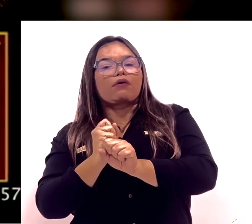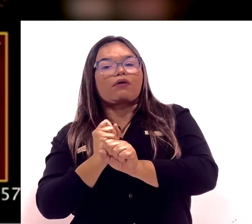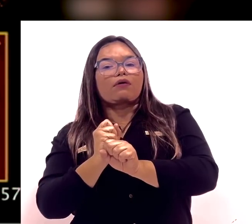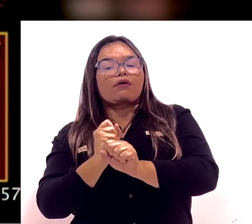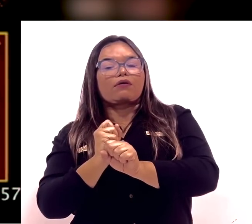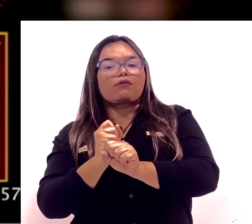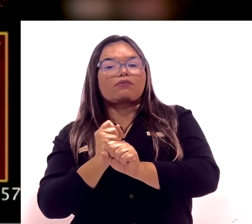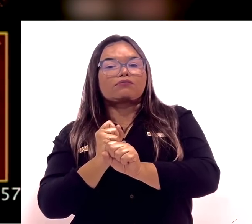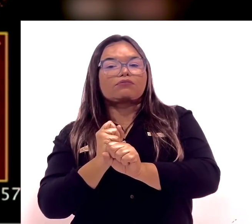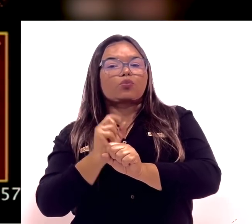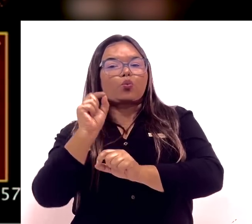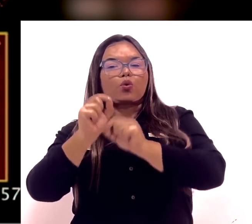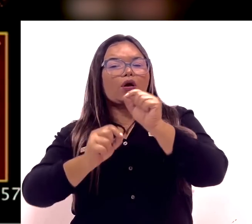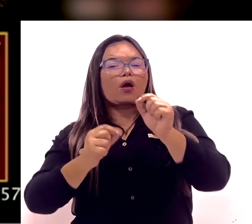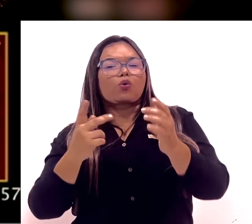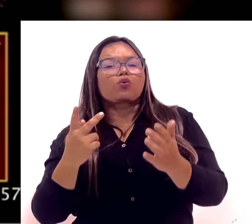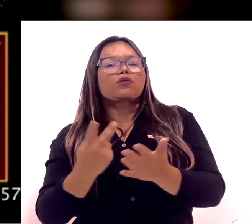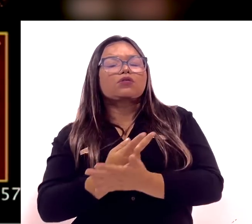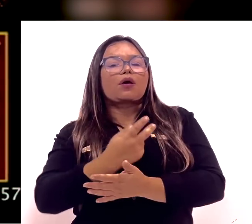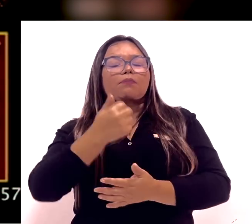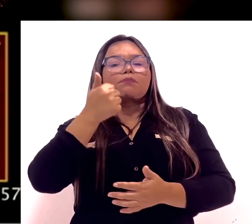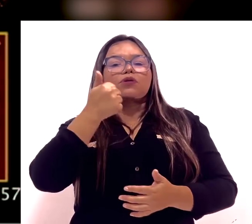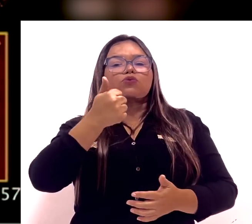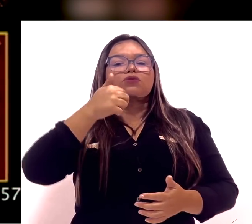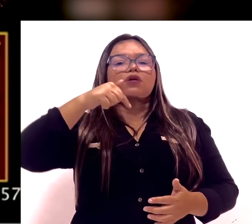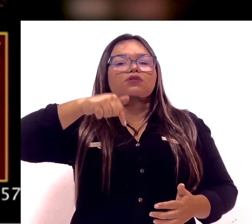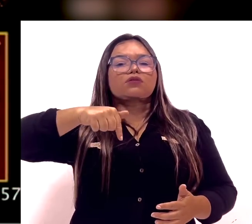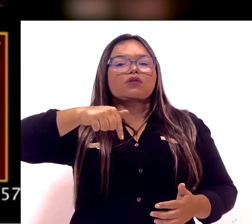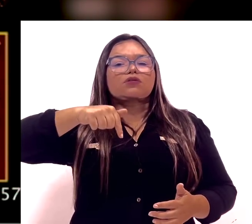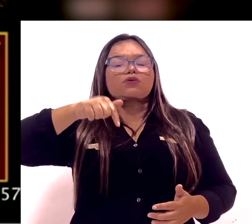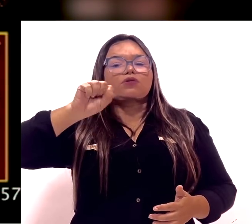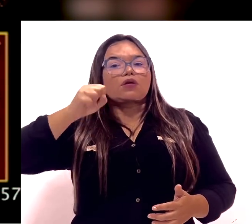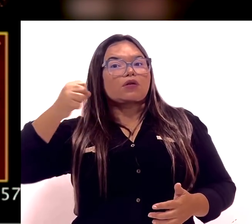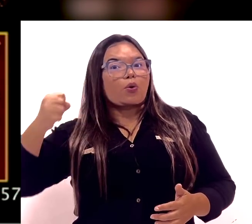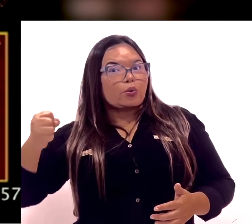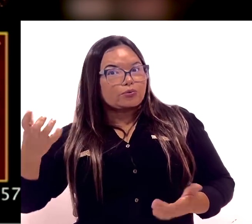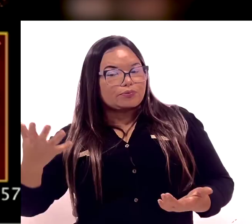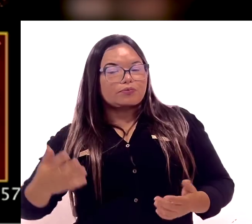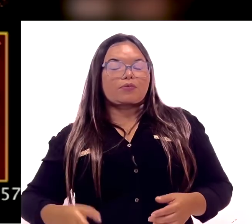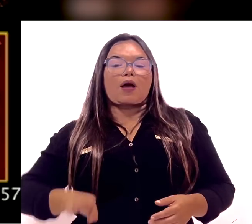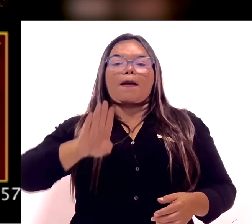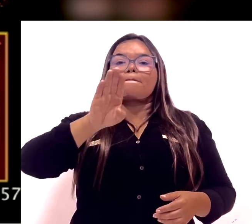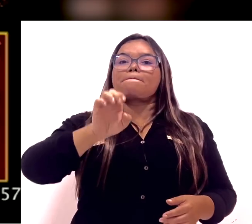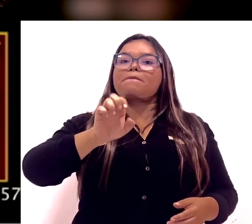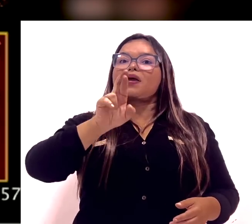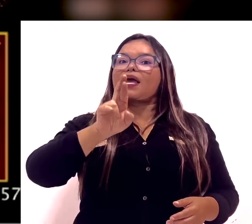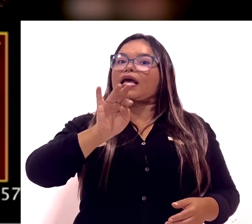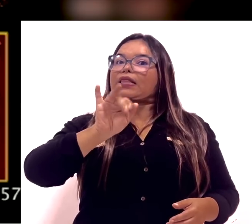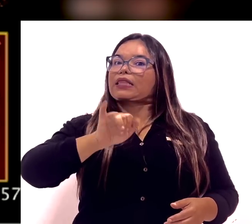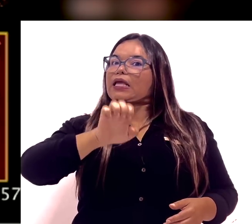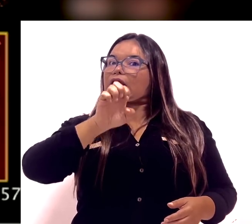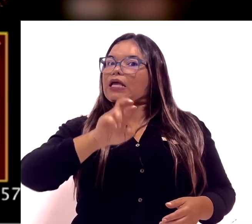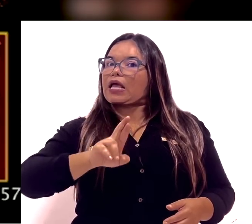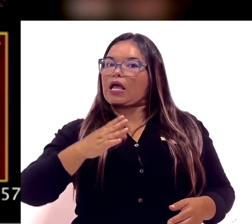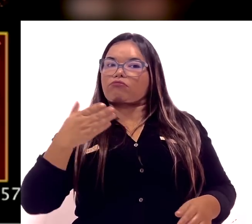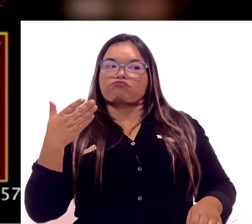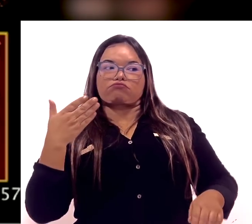E o que aconteceu em 1798? Berthier entrou em Roma, 10 de fevereiro